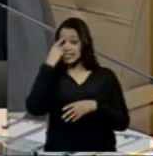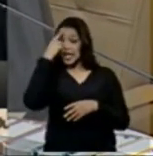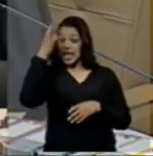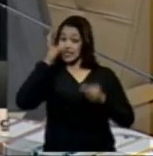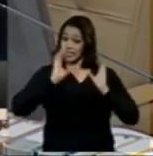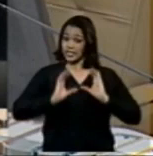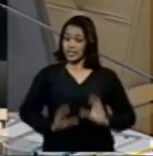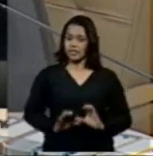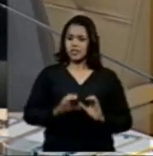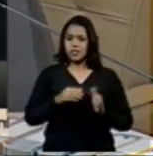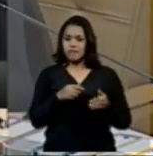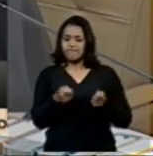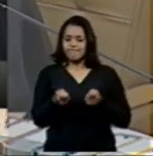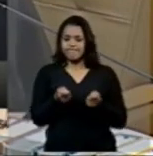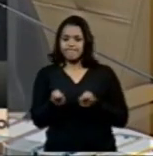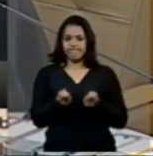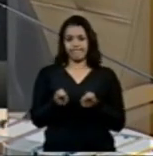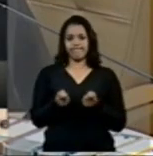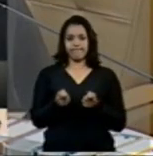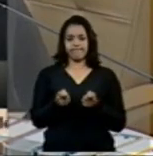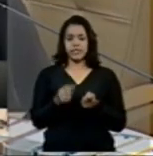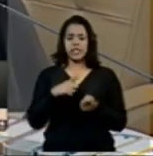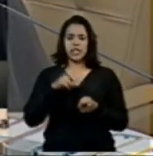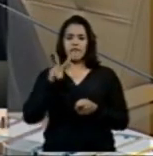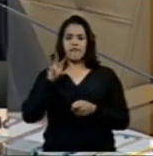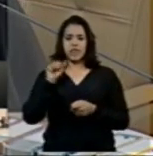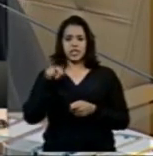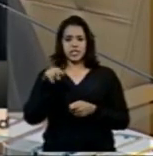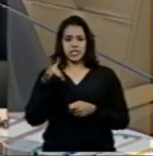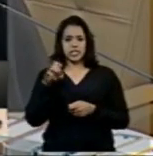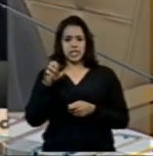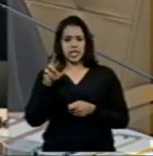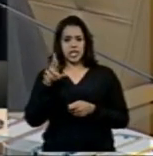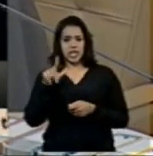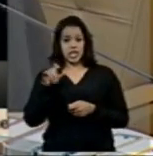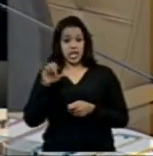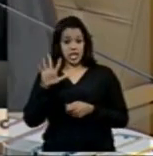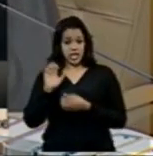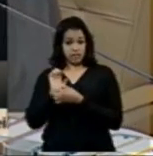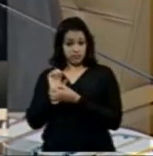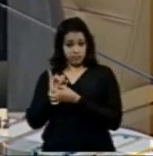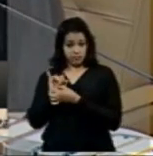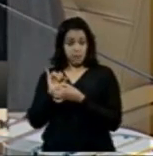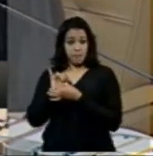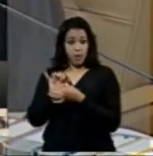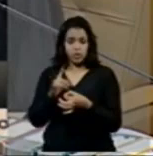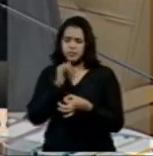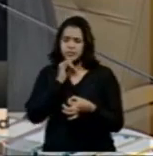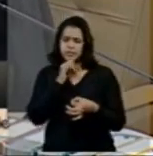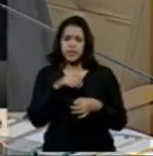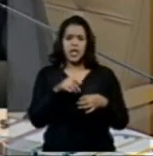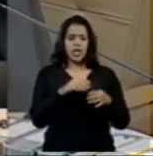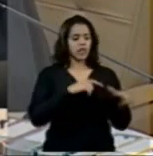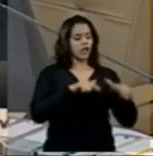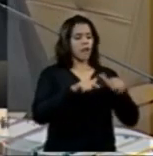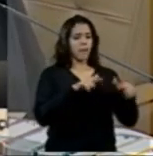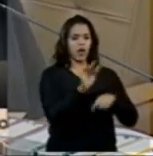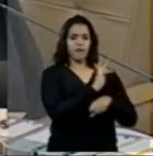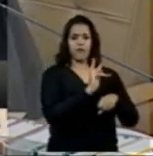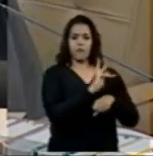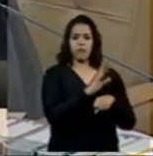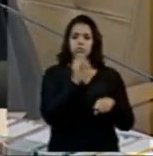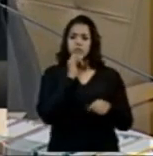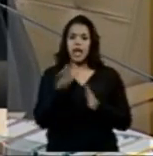regulada, defendida por Vanderlei Guilherme dos Santos, demonstrava a vinculação entre o emprego formal e o acesso